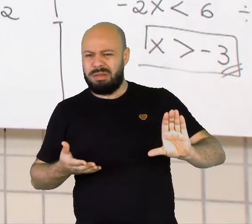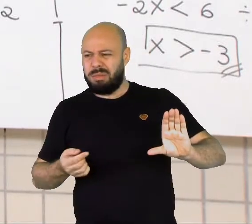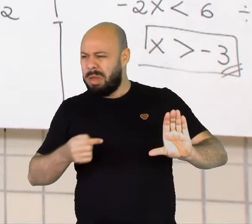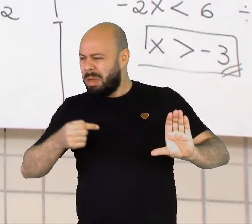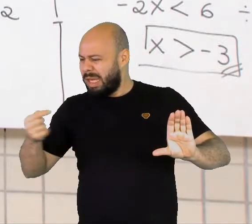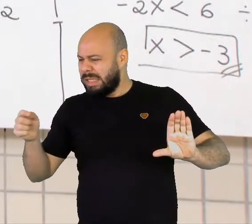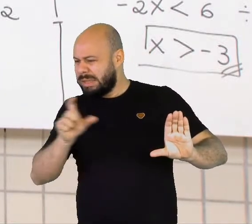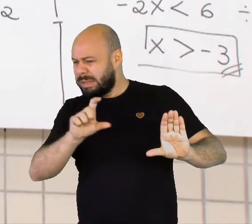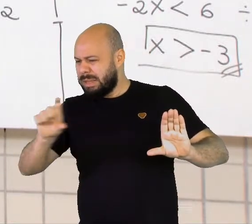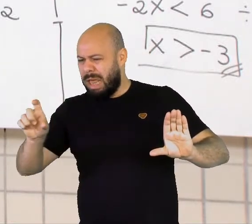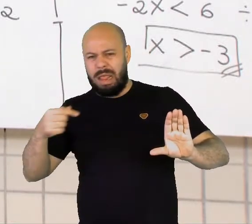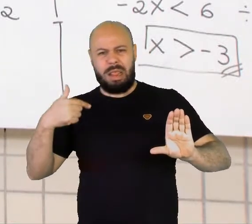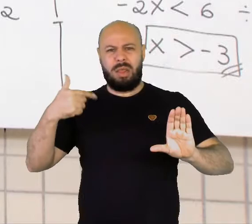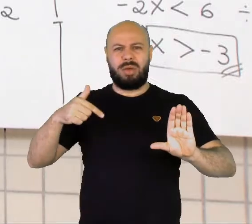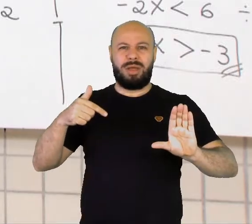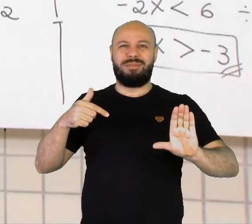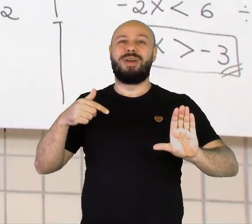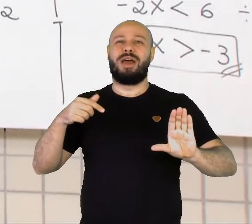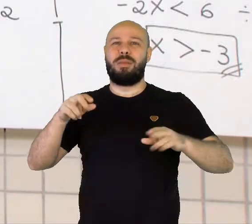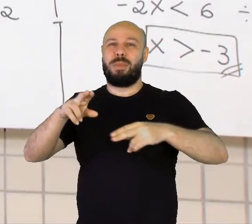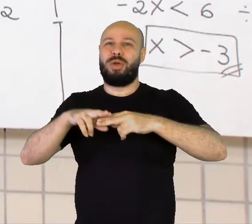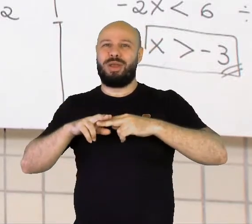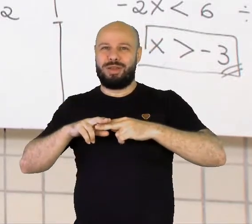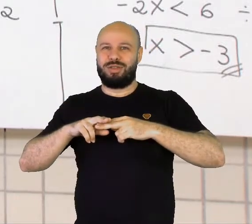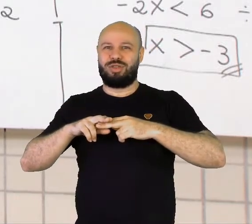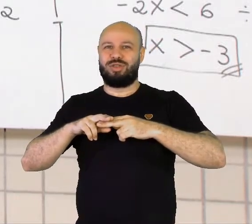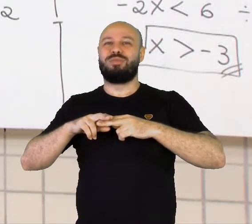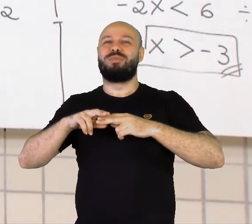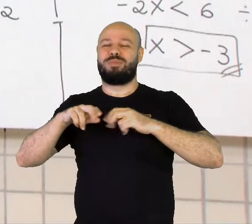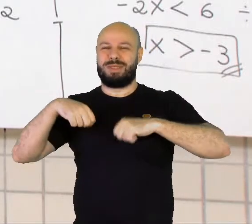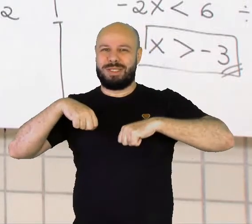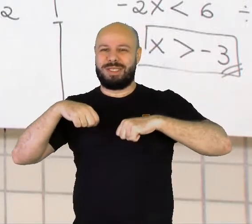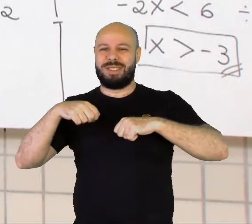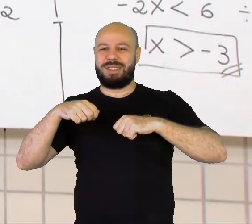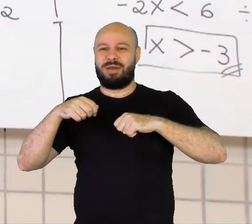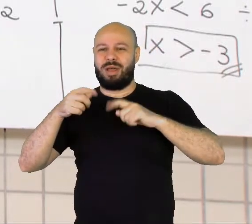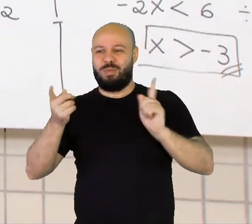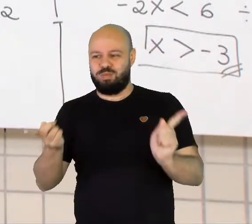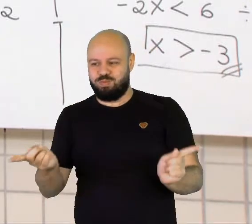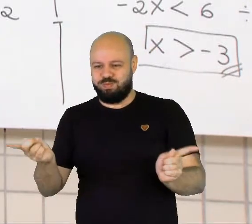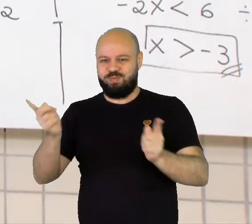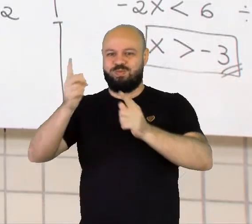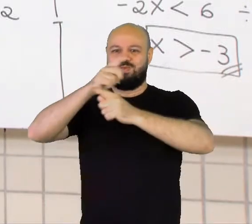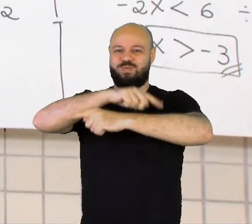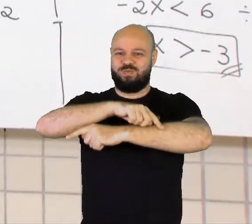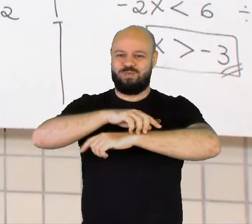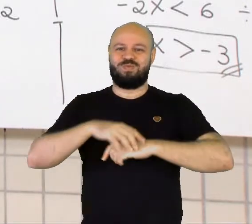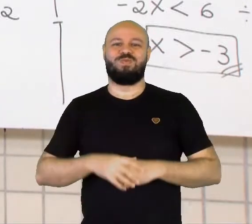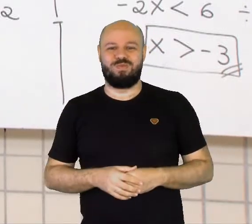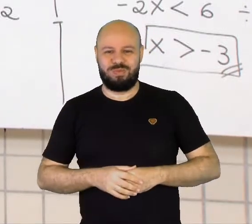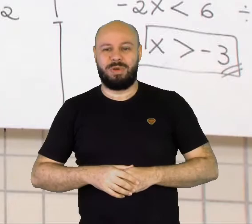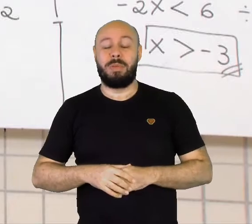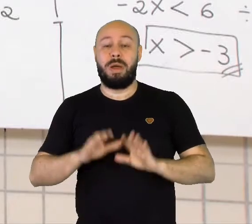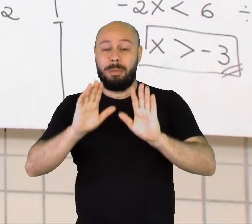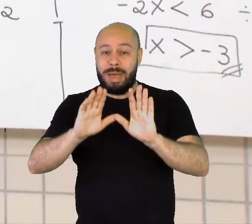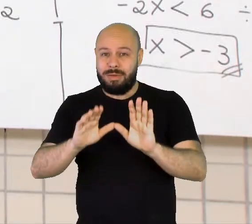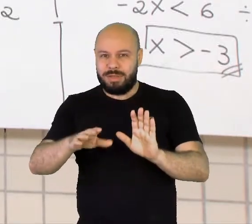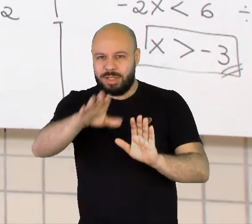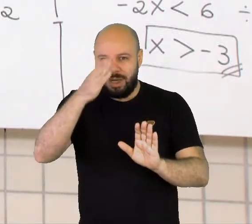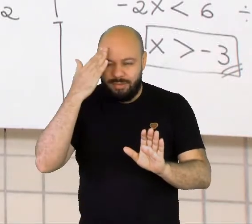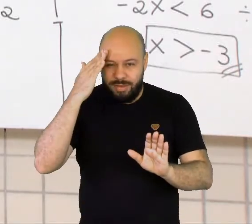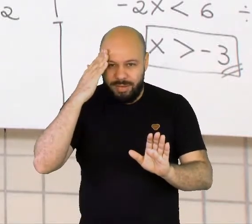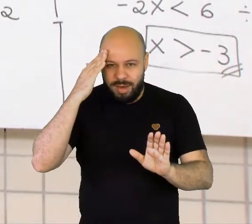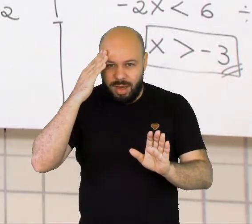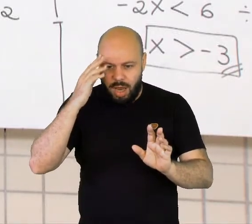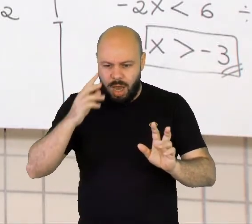dessa forma. Então, é interessante e é importante que você consiga ver que essas respostas são as mesmas, tá? Por